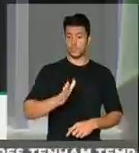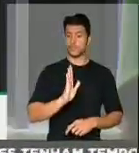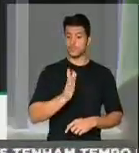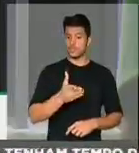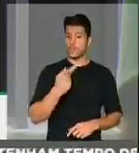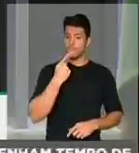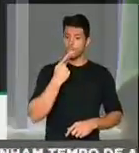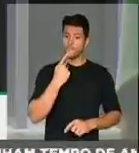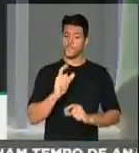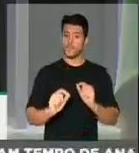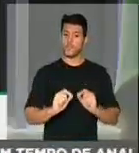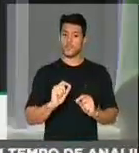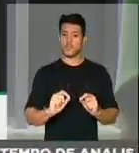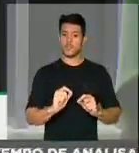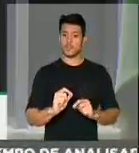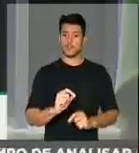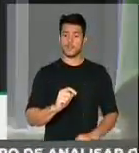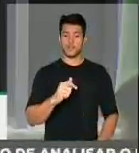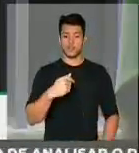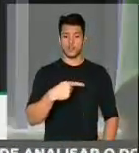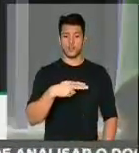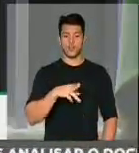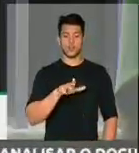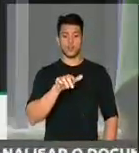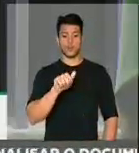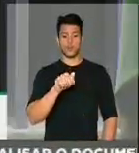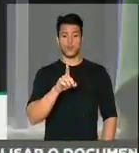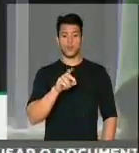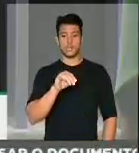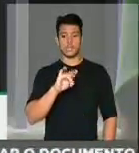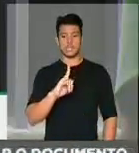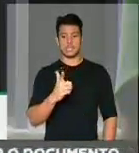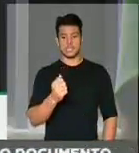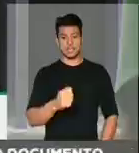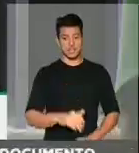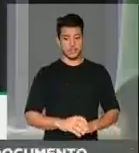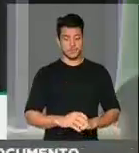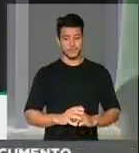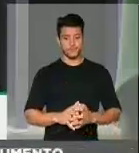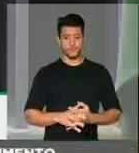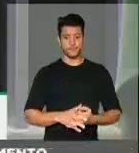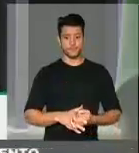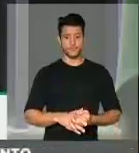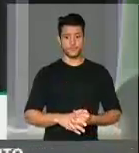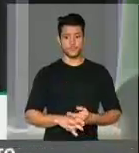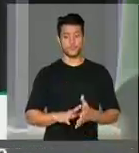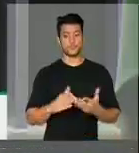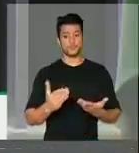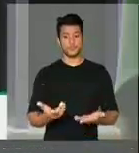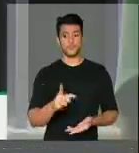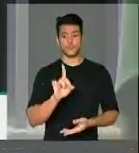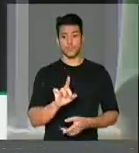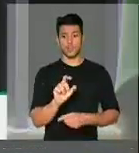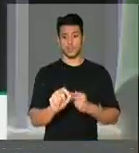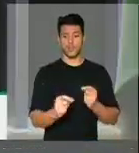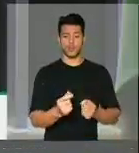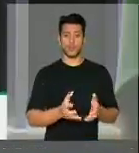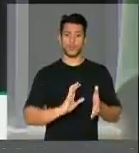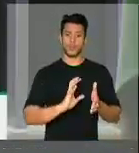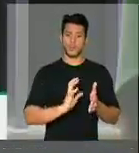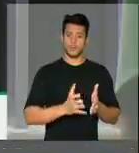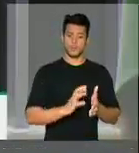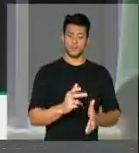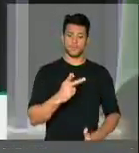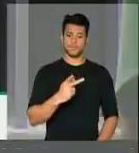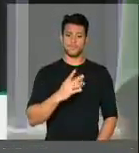Janot, chamou de quadrilha. Essa organização criminosa não atende por outro nome senão o Partido dos Trabalhadores. Então,